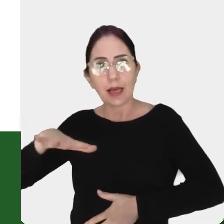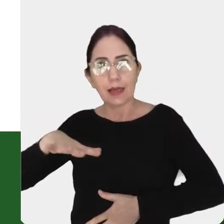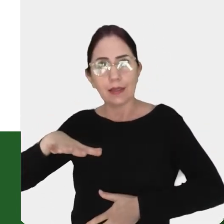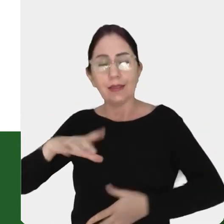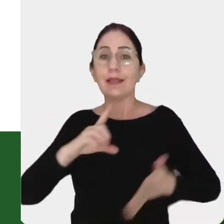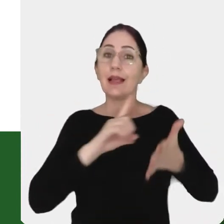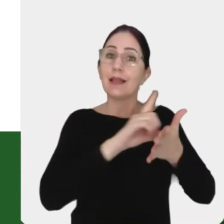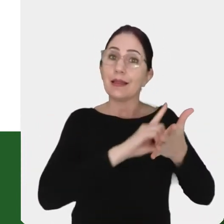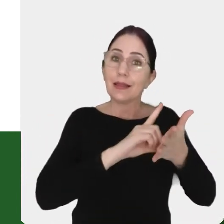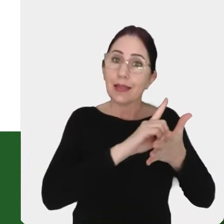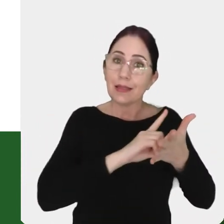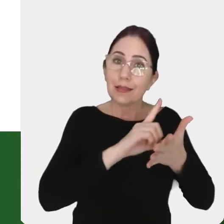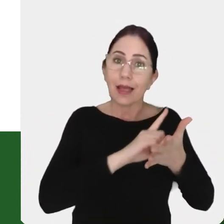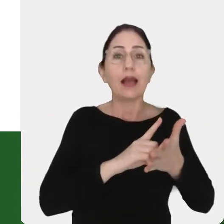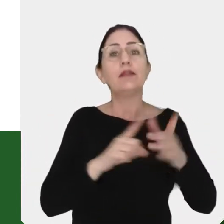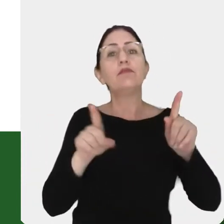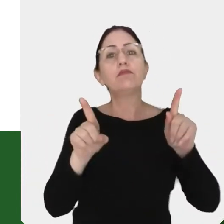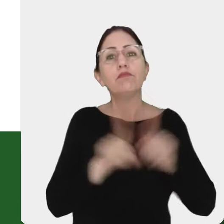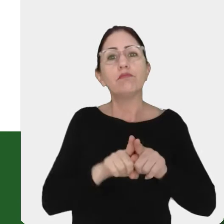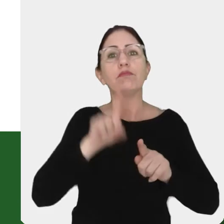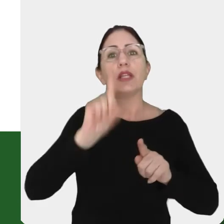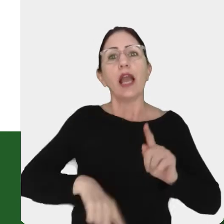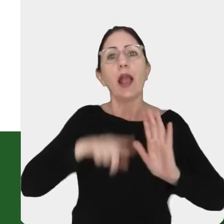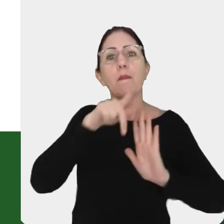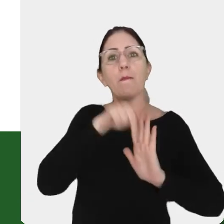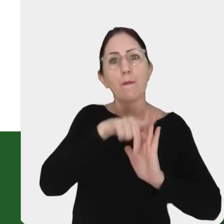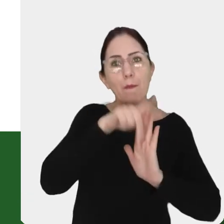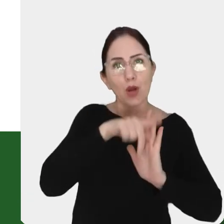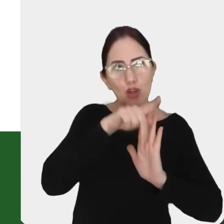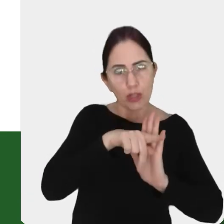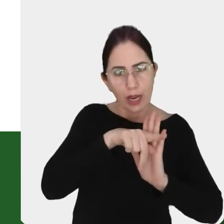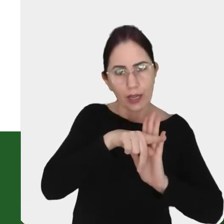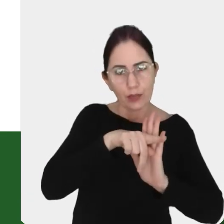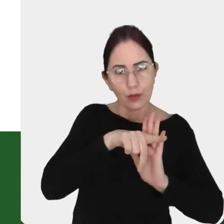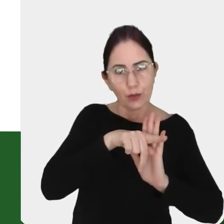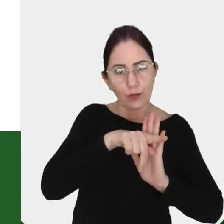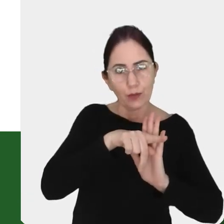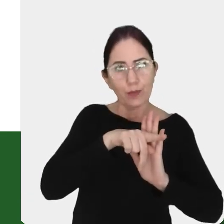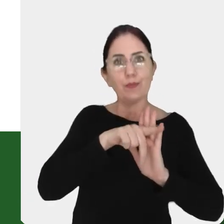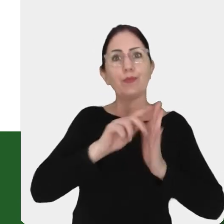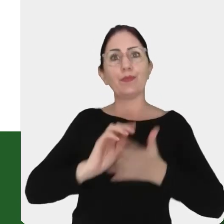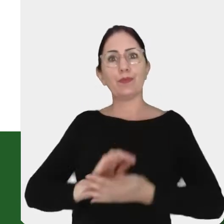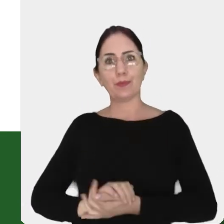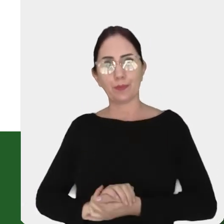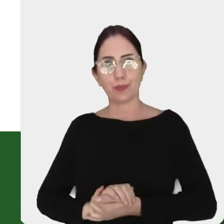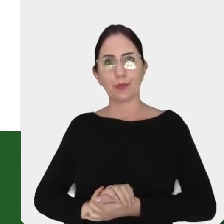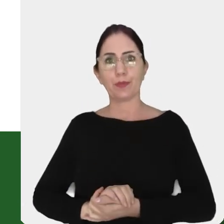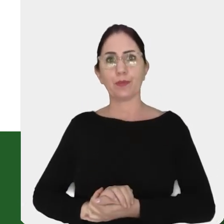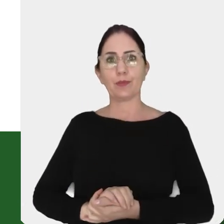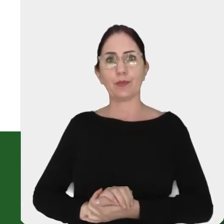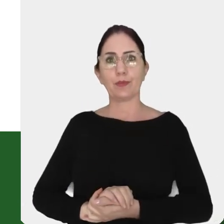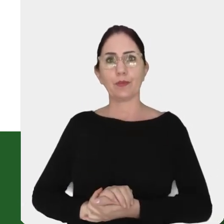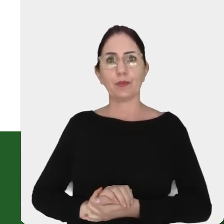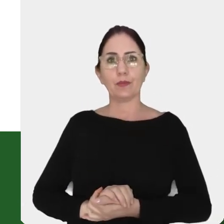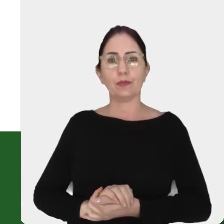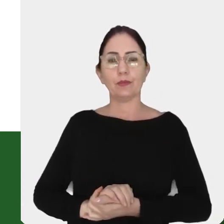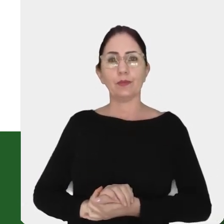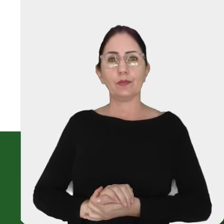design, a gente vai entender como projeto. O design, ele é basicamente o projeto.